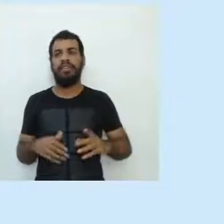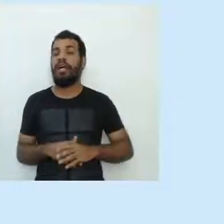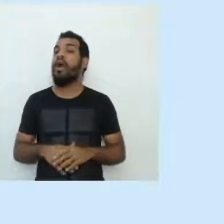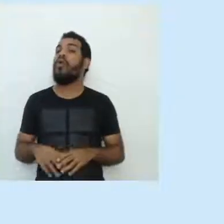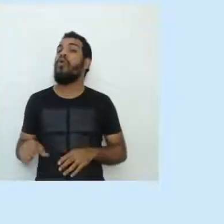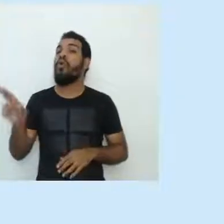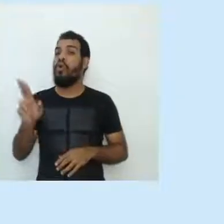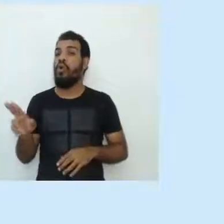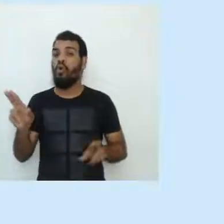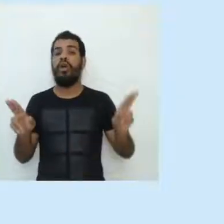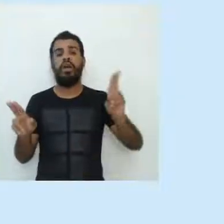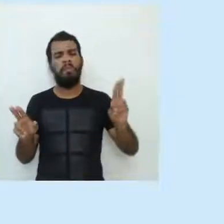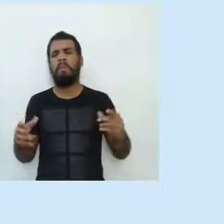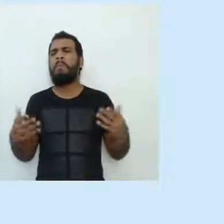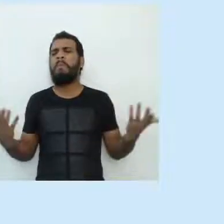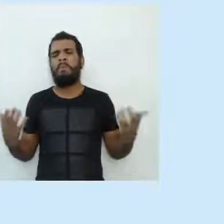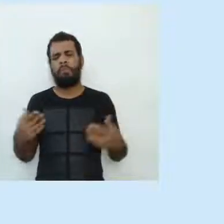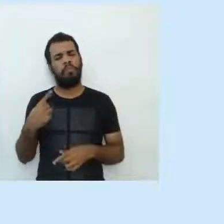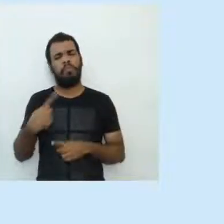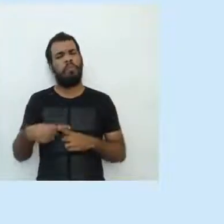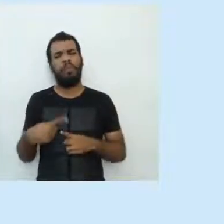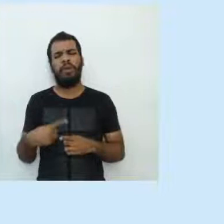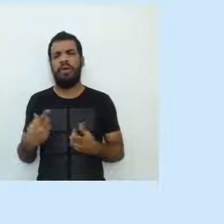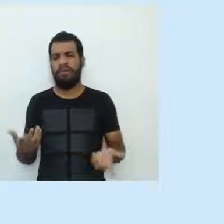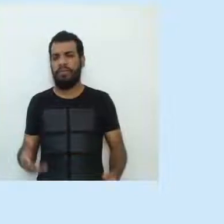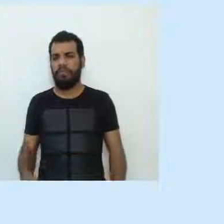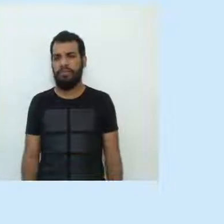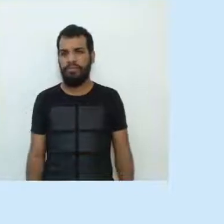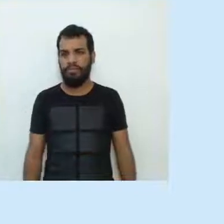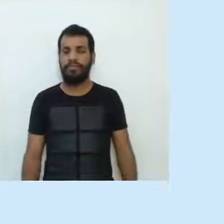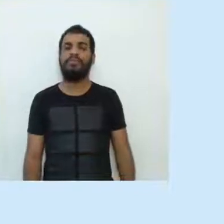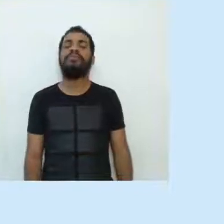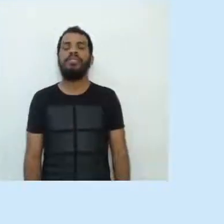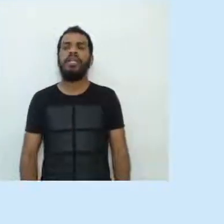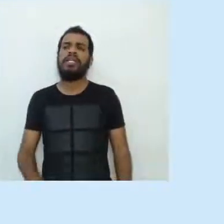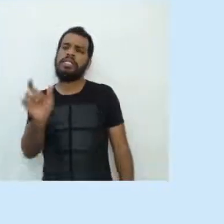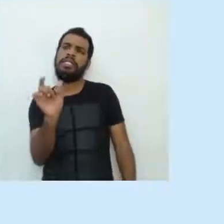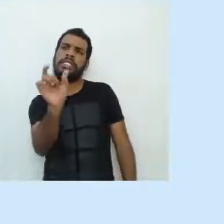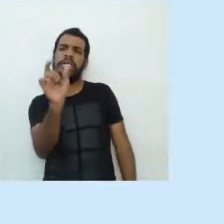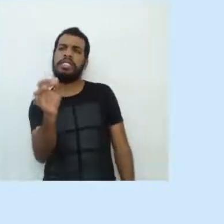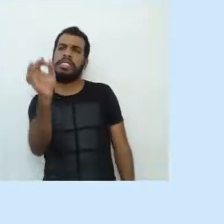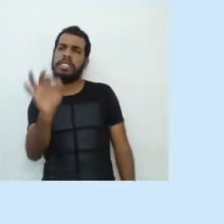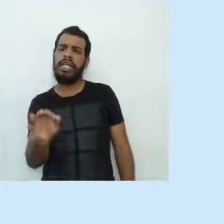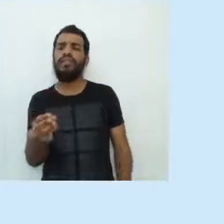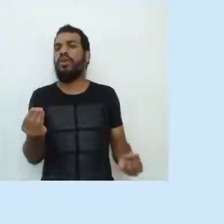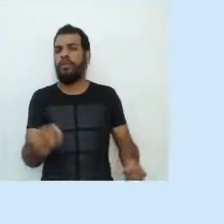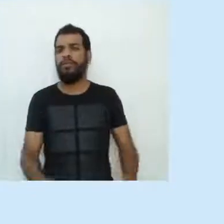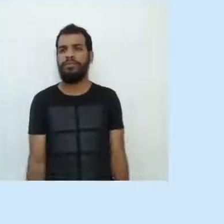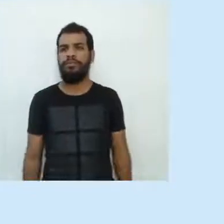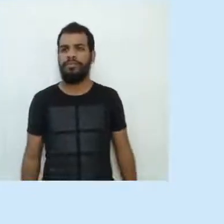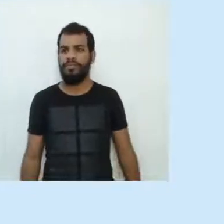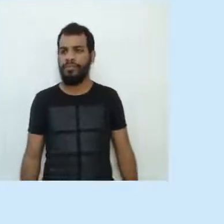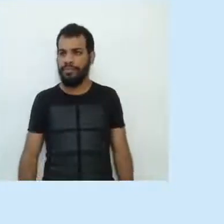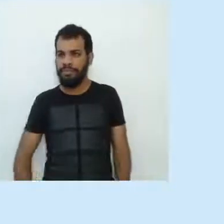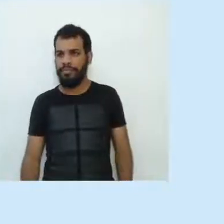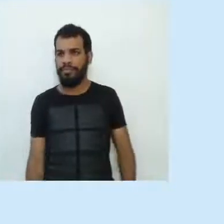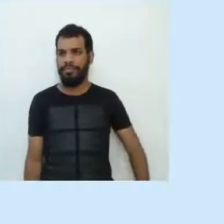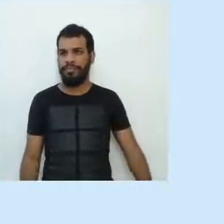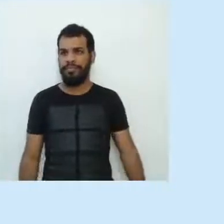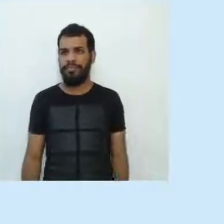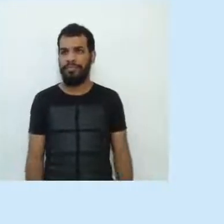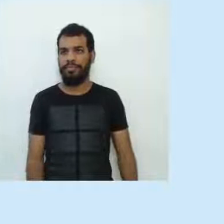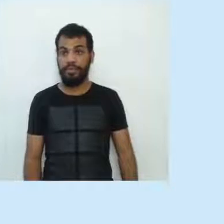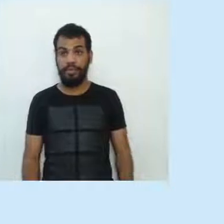utilizar mal com U ou mal com L. E quando a gente utiliza? Olha a explicação que eu coloquei para vocês. O mal